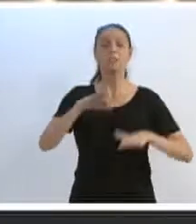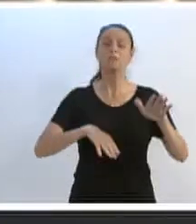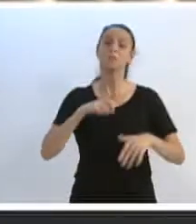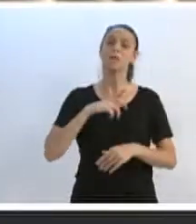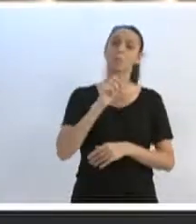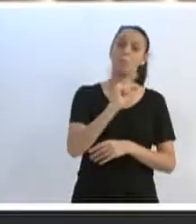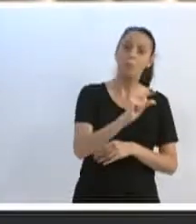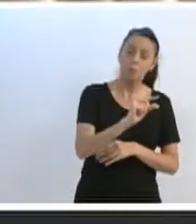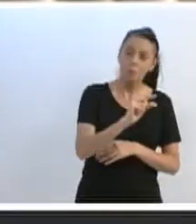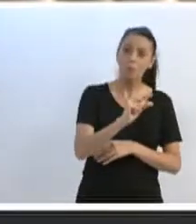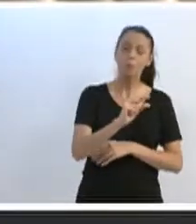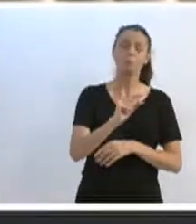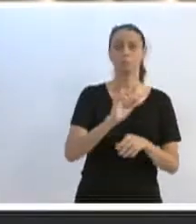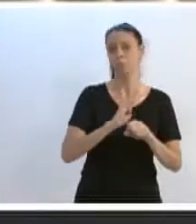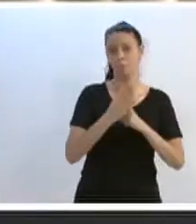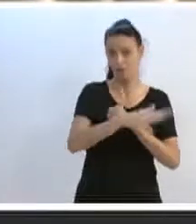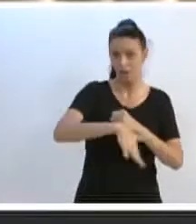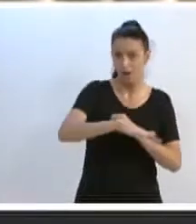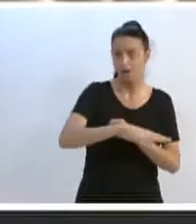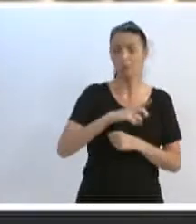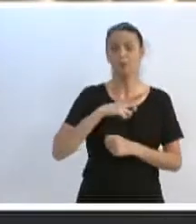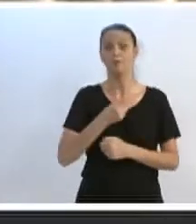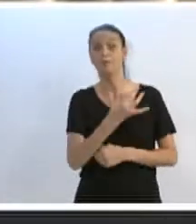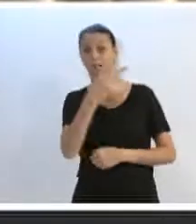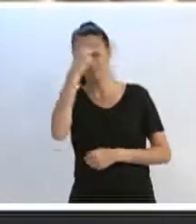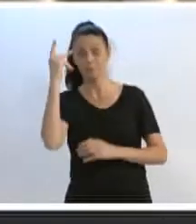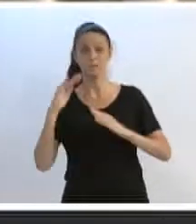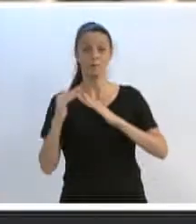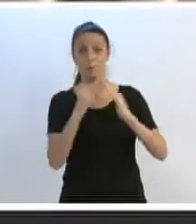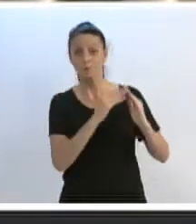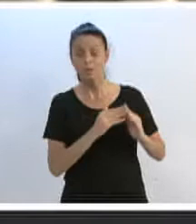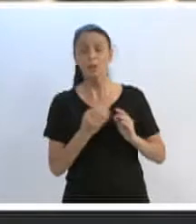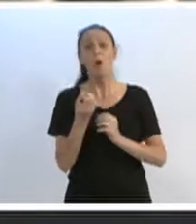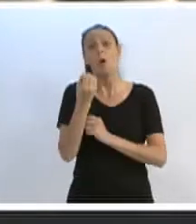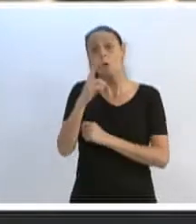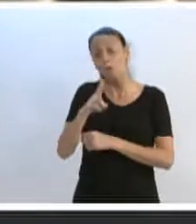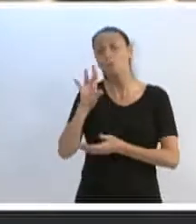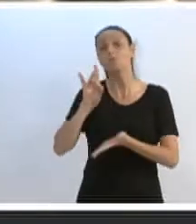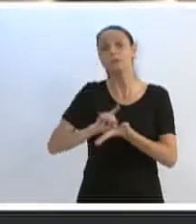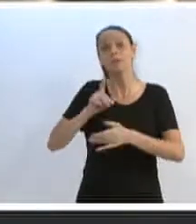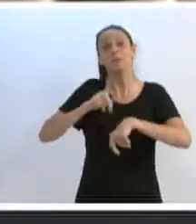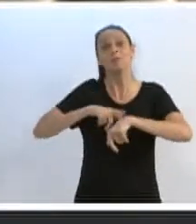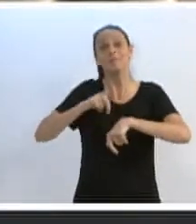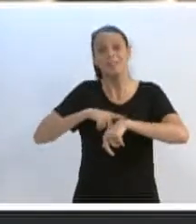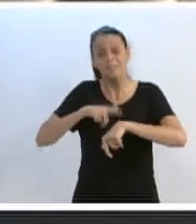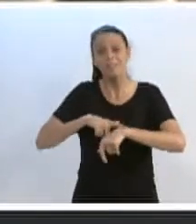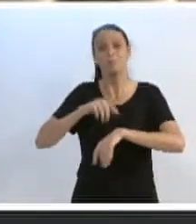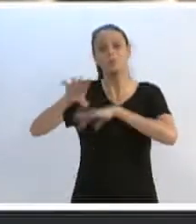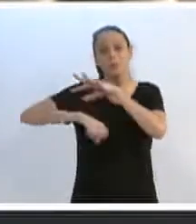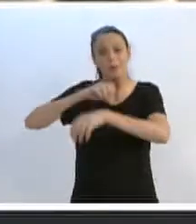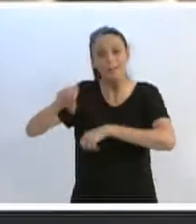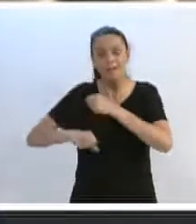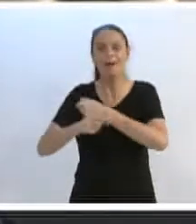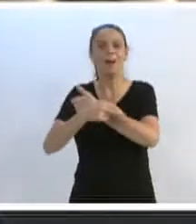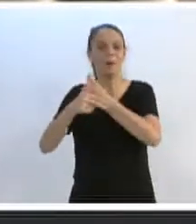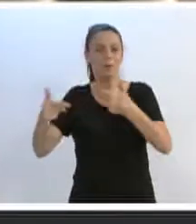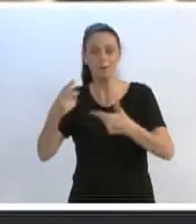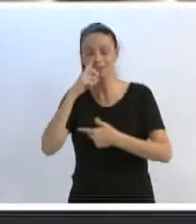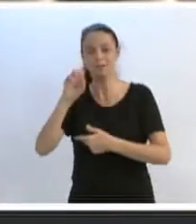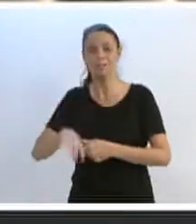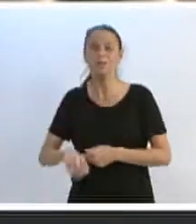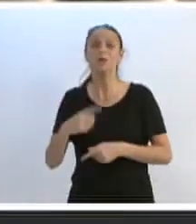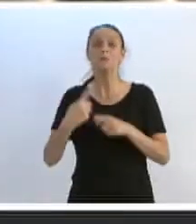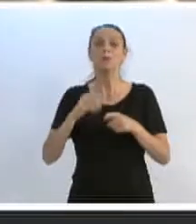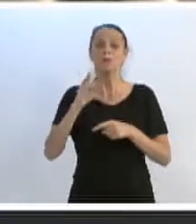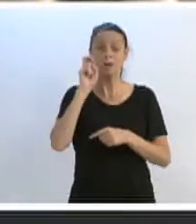em determinado local onde tem uma quantidade grande de pessoas morando, ou realmente o tempo de coleta, porque eu recebi várias fotos de